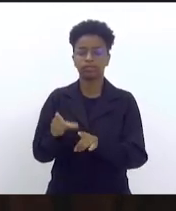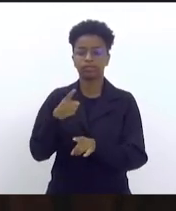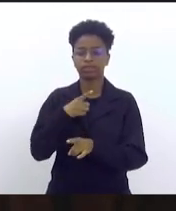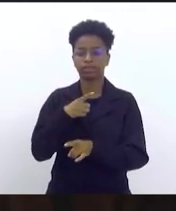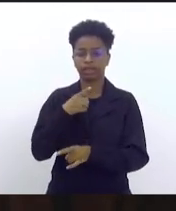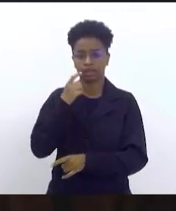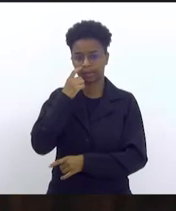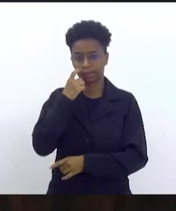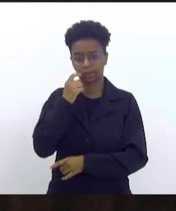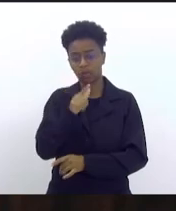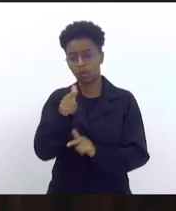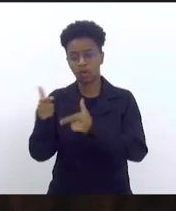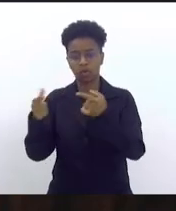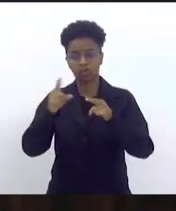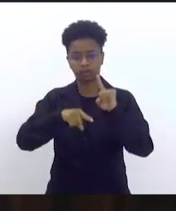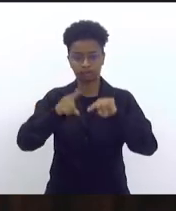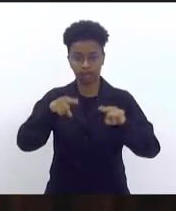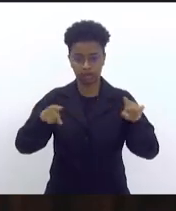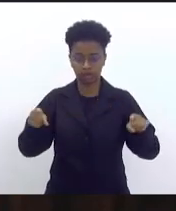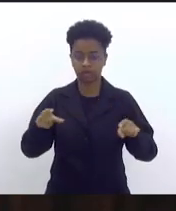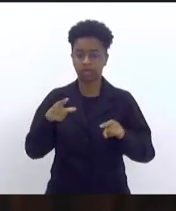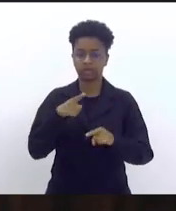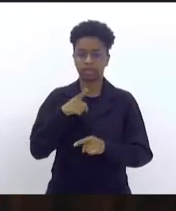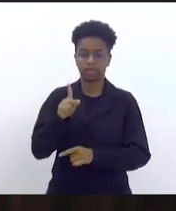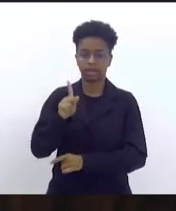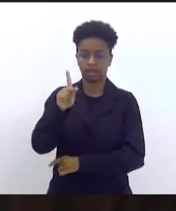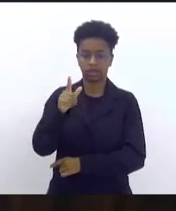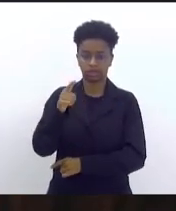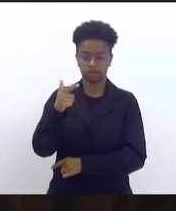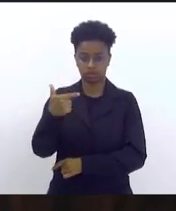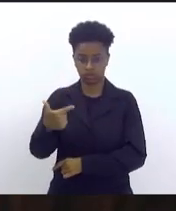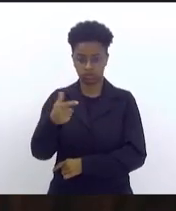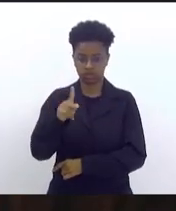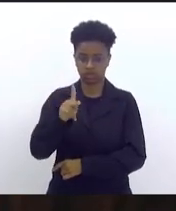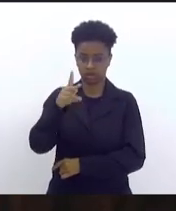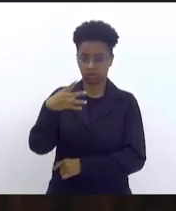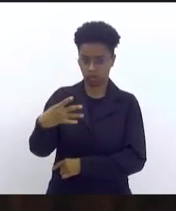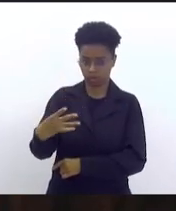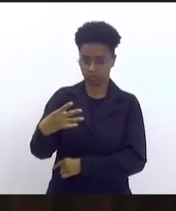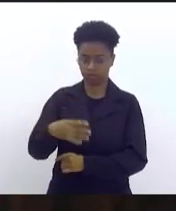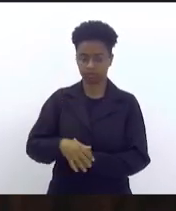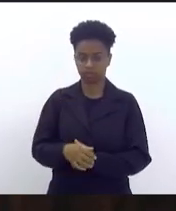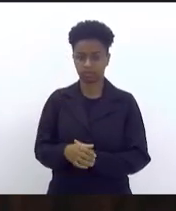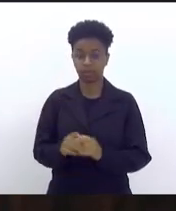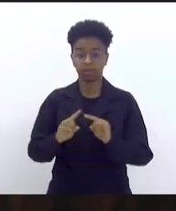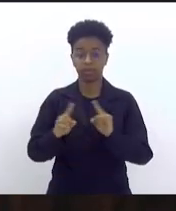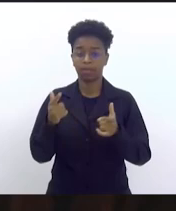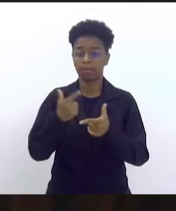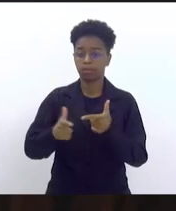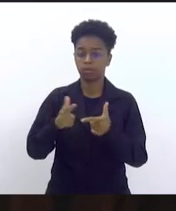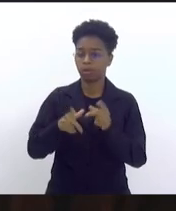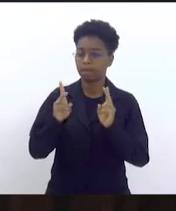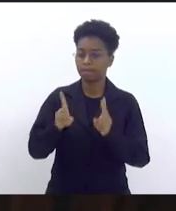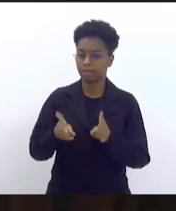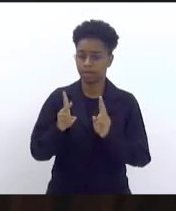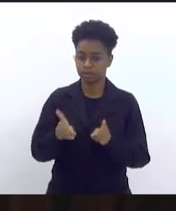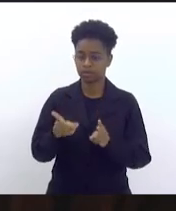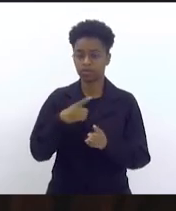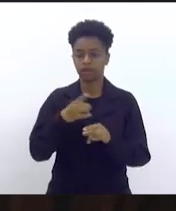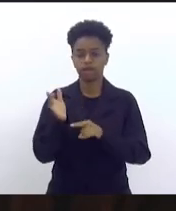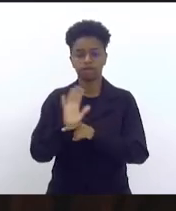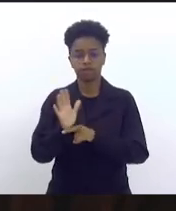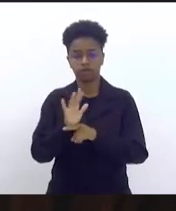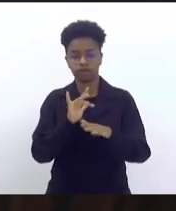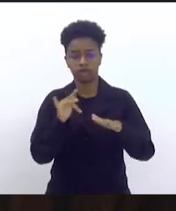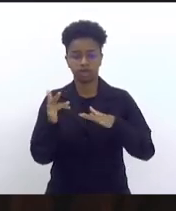outras variações como K2 e o K4 mas o problema é o mesmo os vídeos das redes